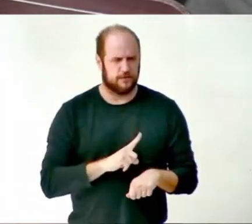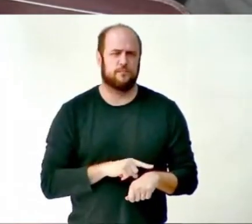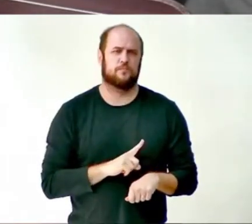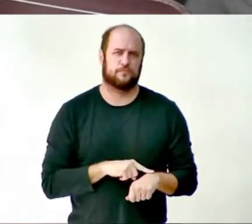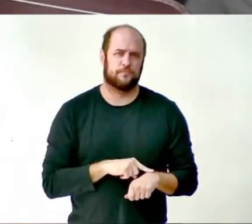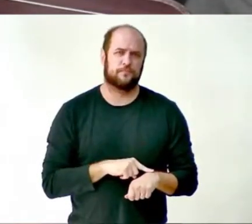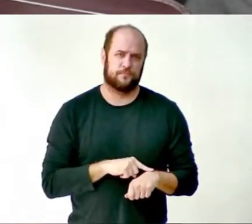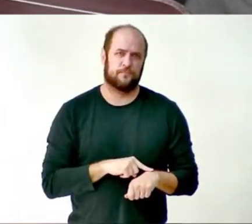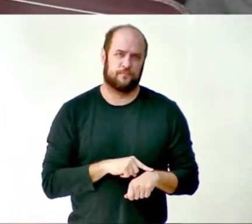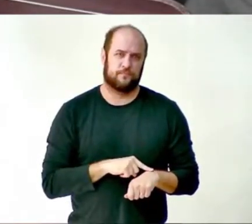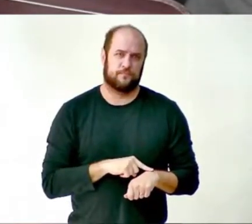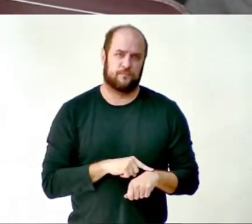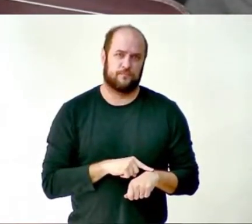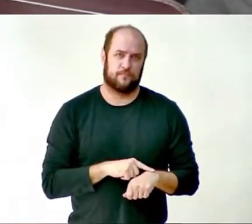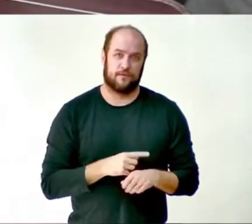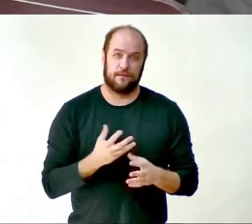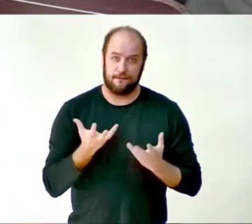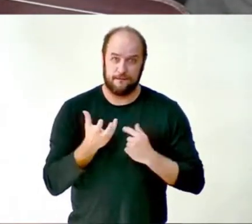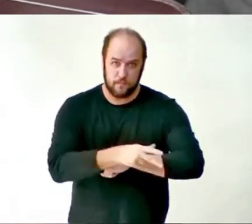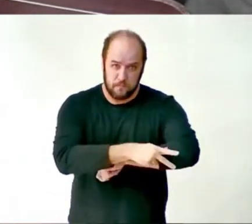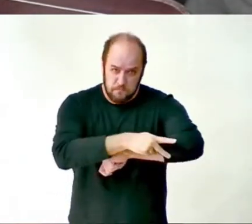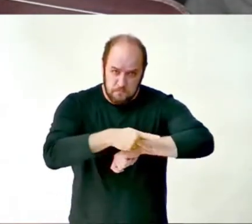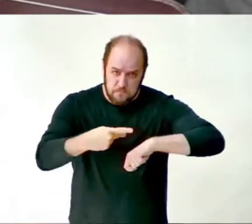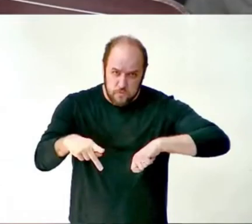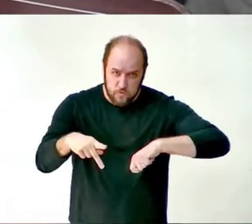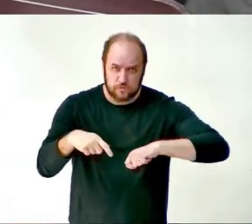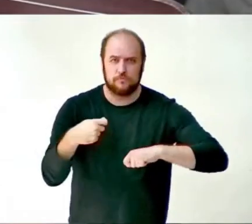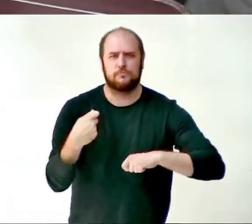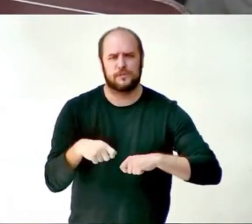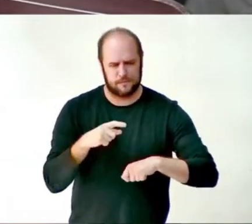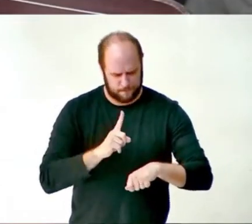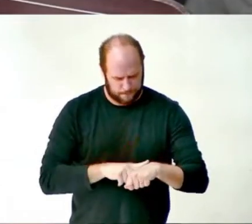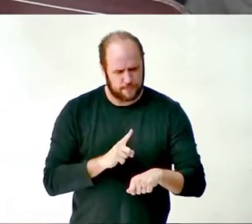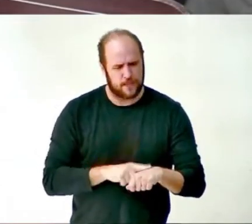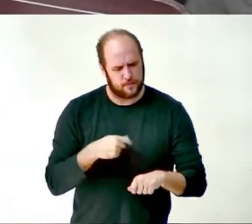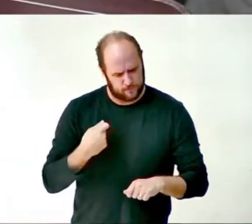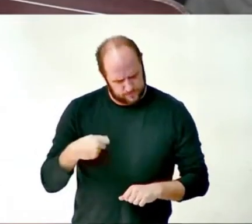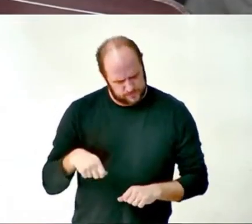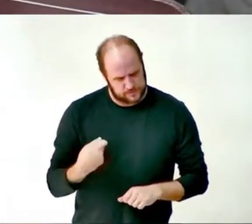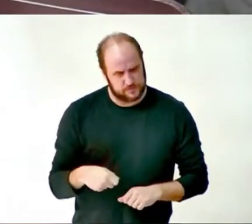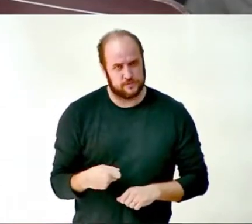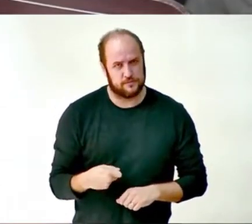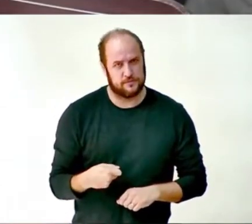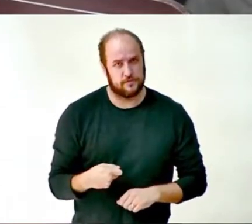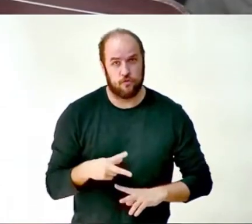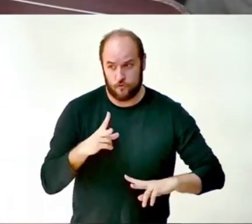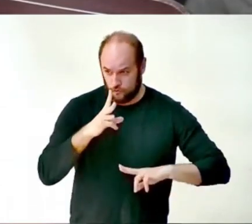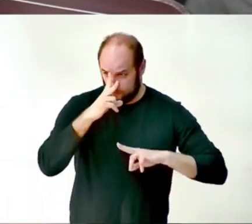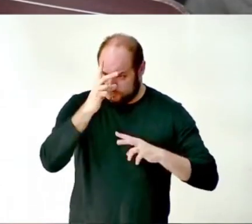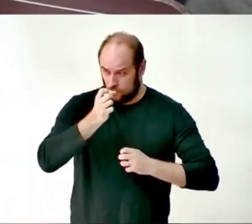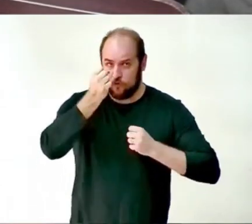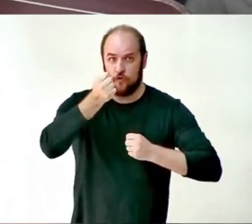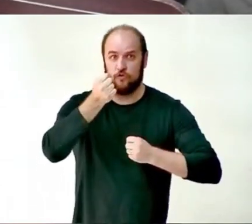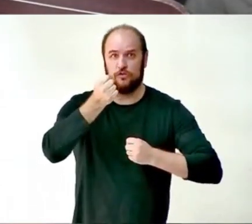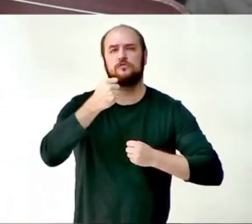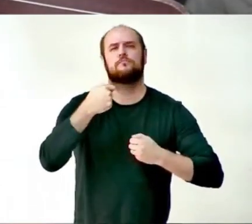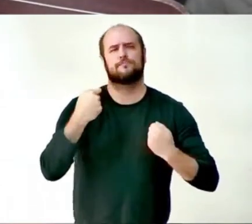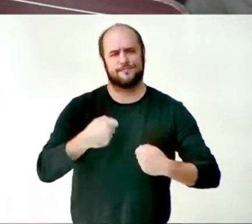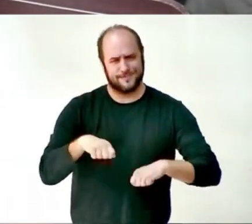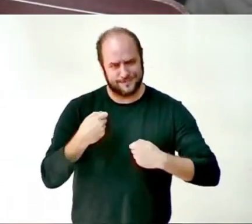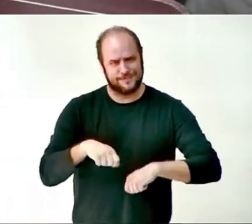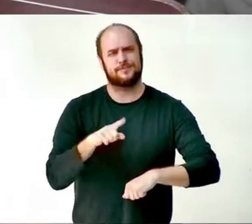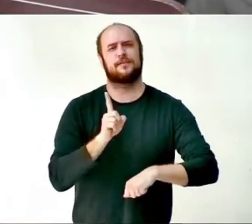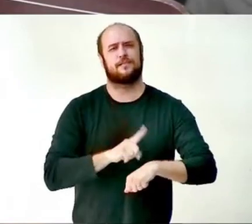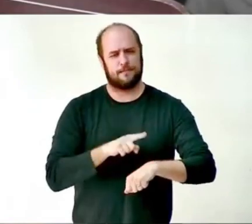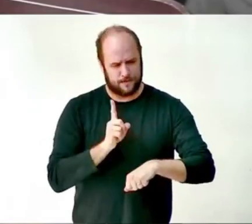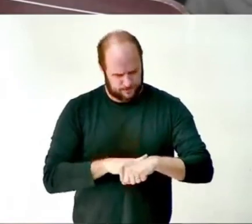tomar. Para seres puro, tempo hás de encontrar. Para seres forte, tempo hás